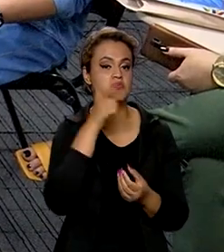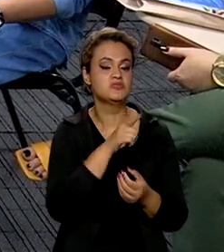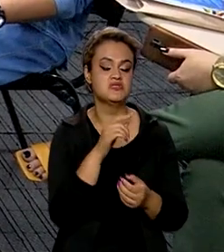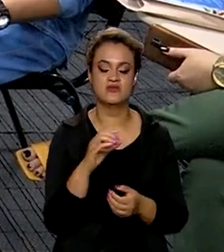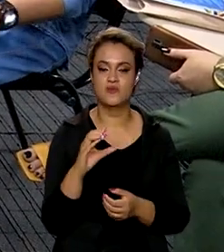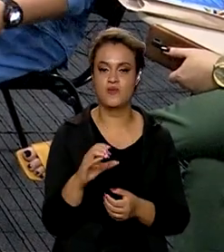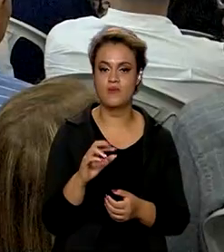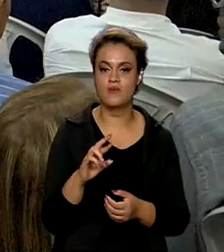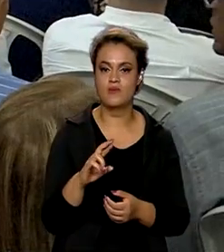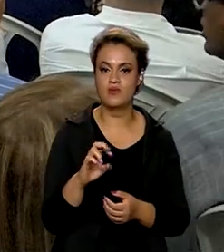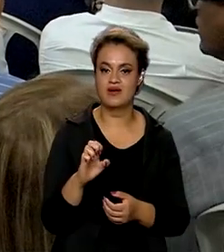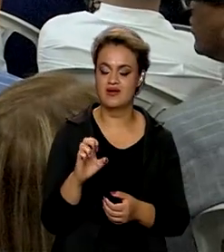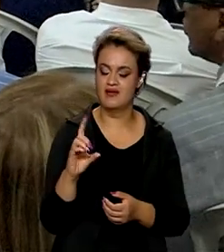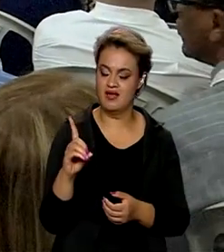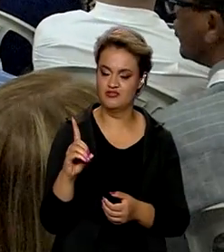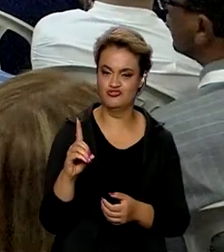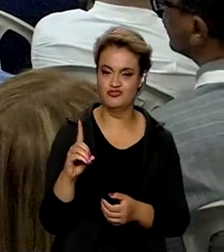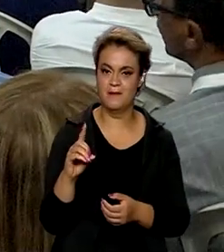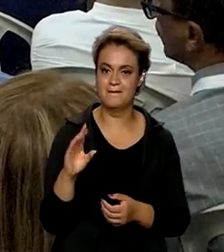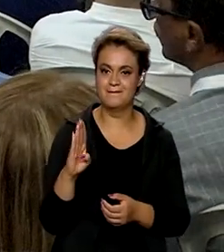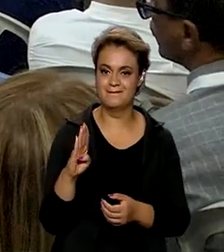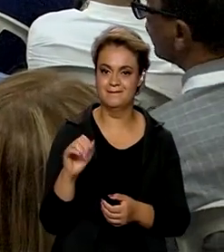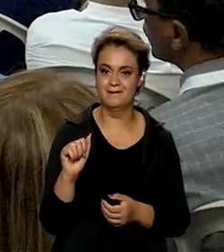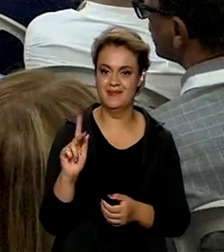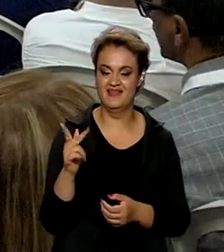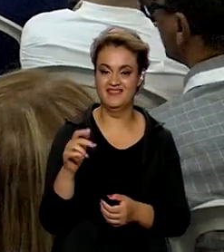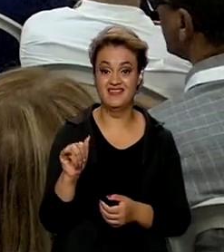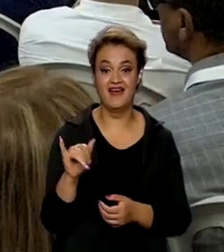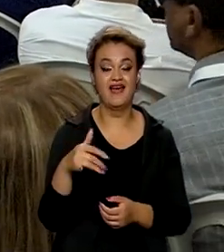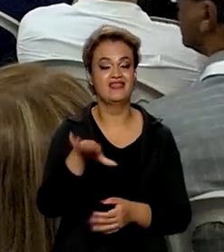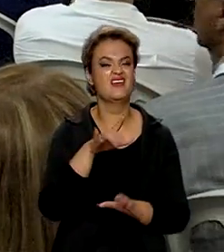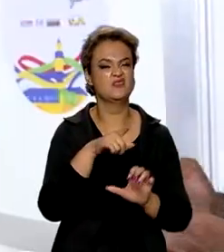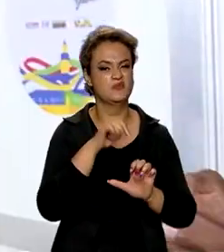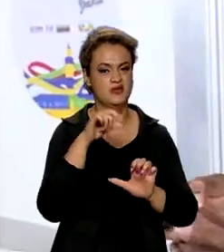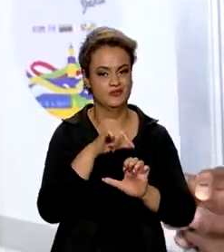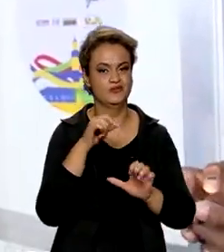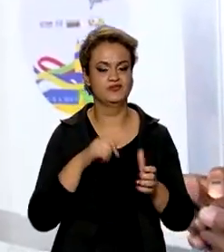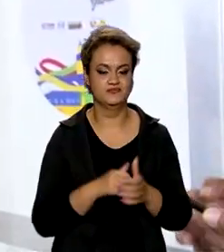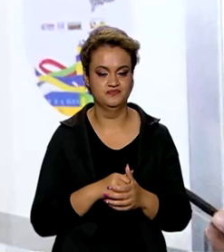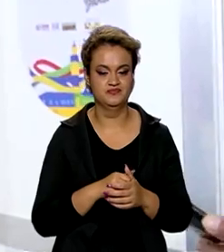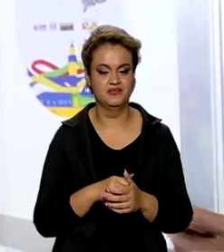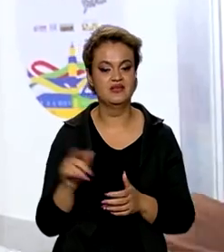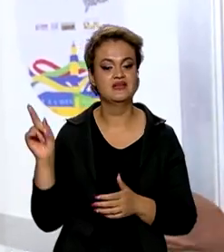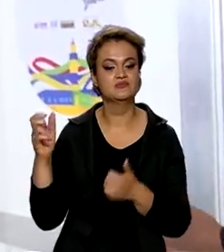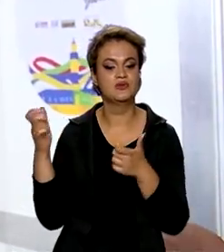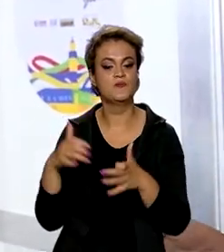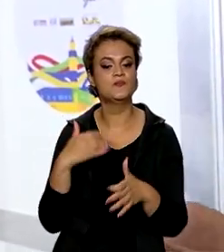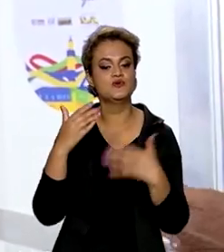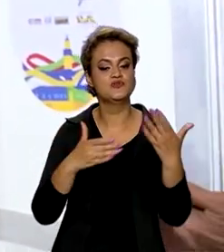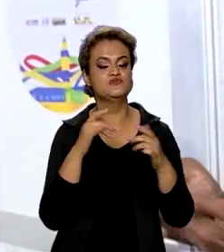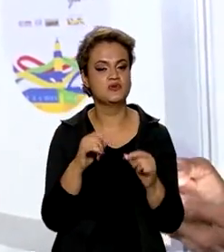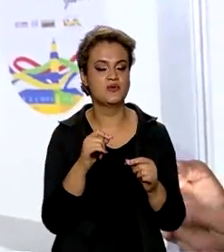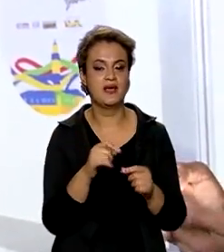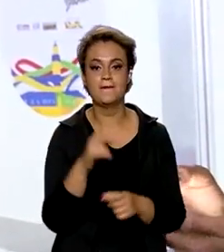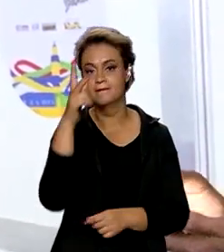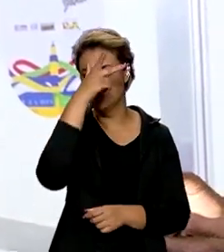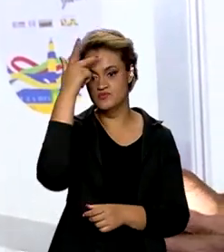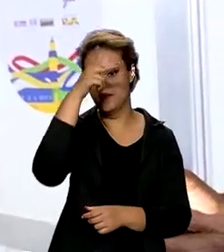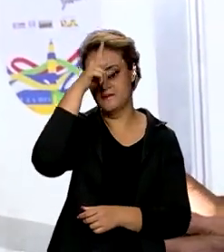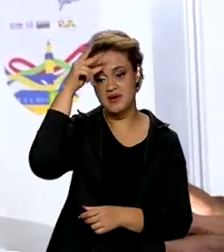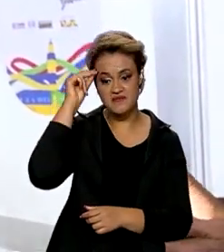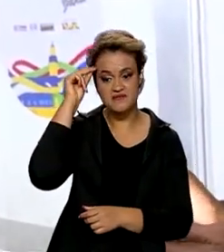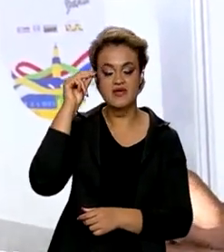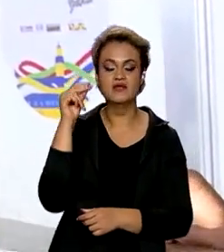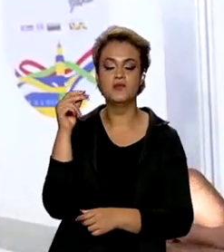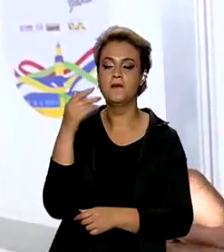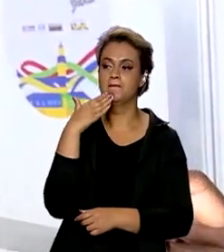Bahia, uma linha de crédito para micro e pequenos empreendedores. O procedimento é que os prefeitos, eles